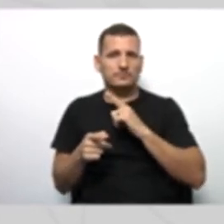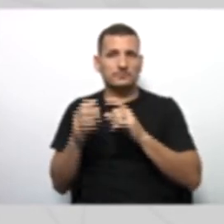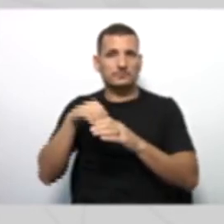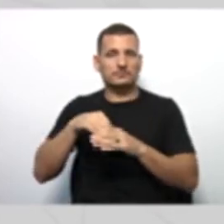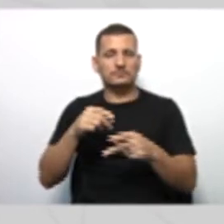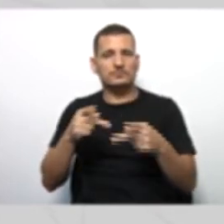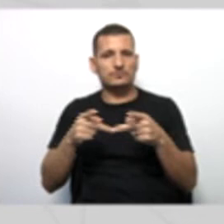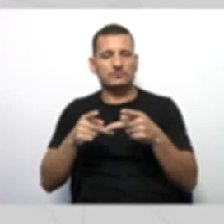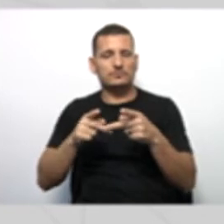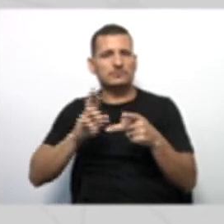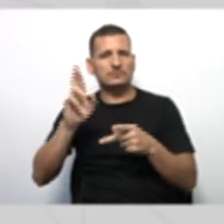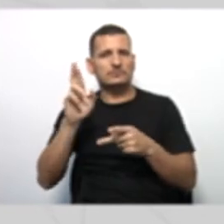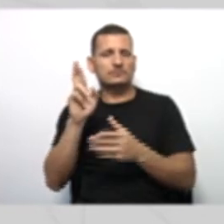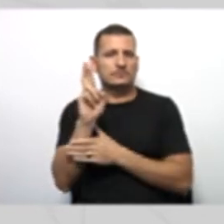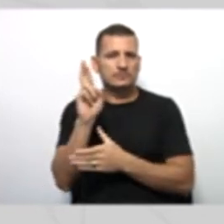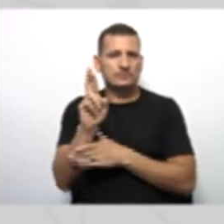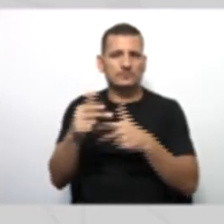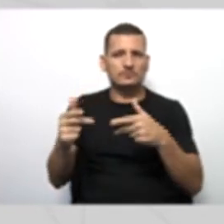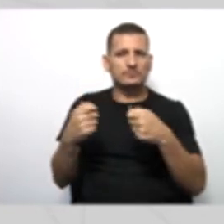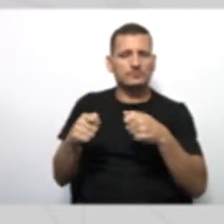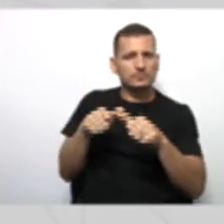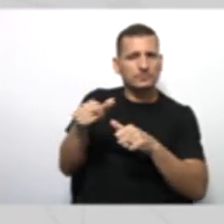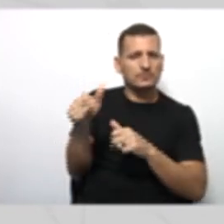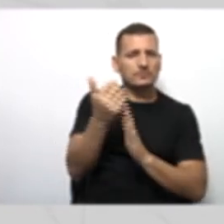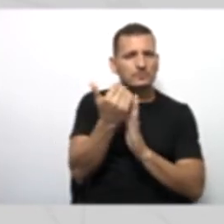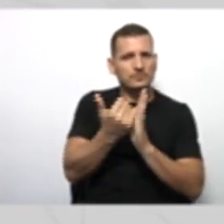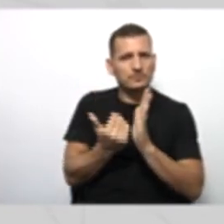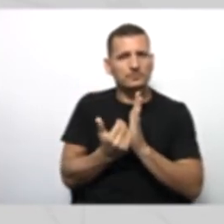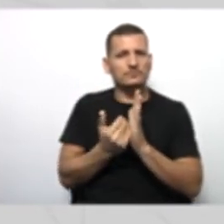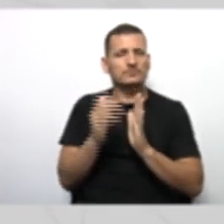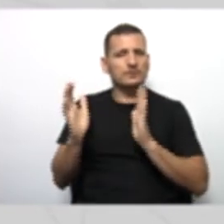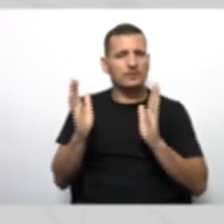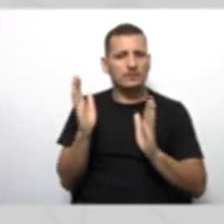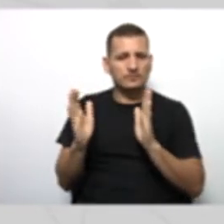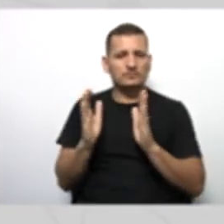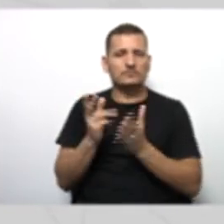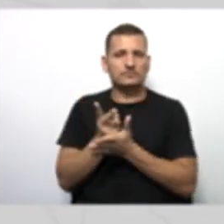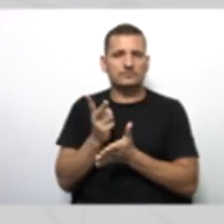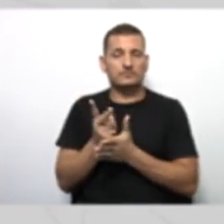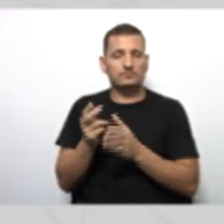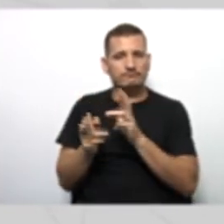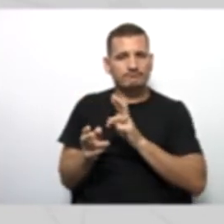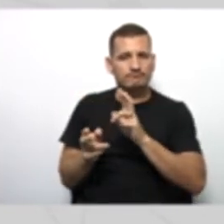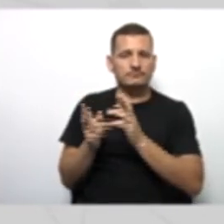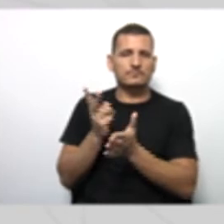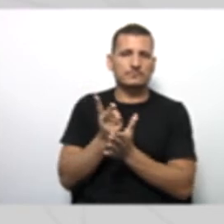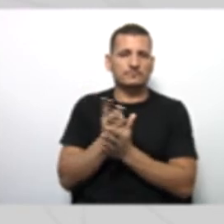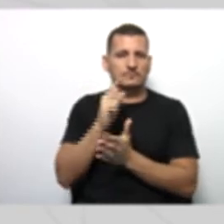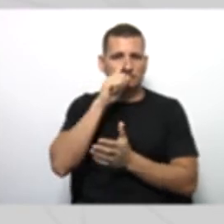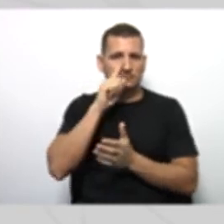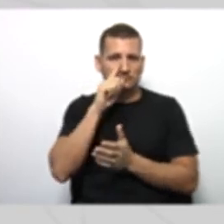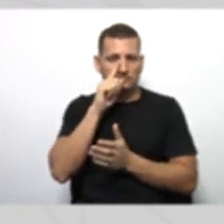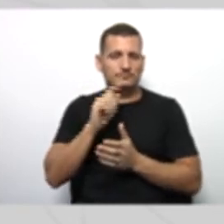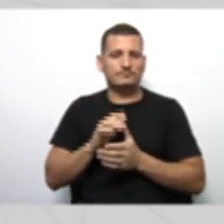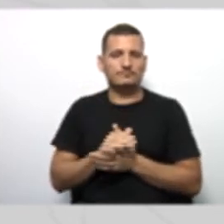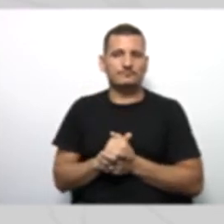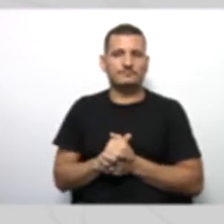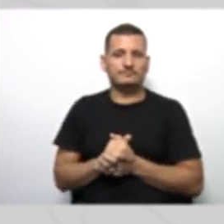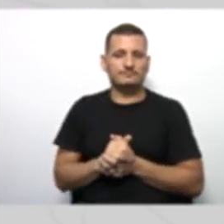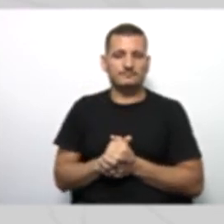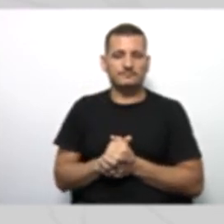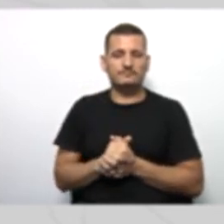tentar trazer para a gente aquela responsabilidade, aquela atividade para que a gente possa estar com tudo em ordem novamente dentro do